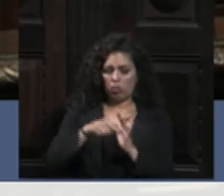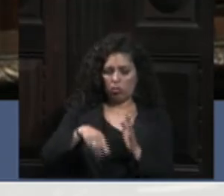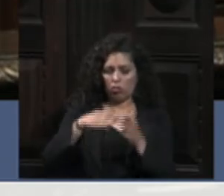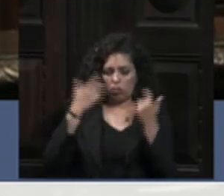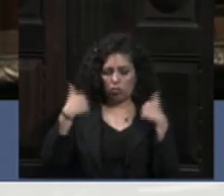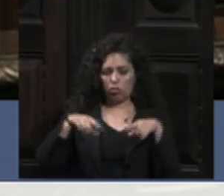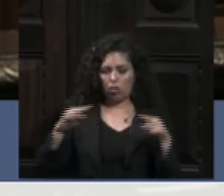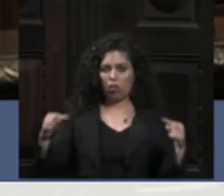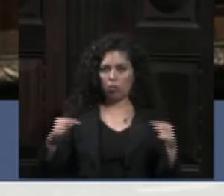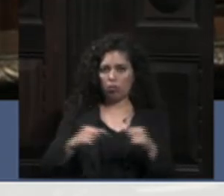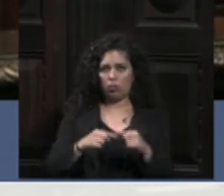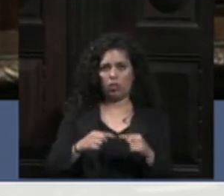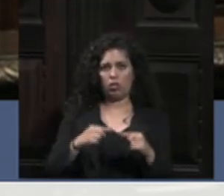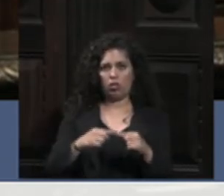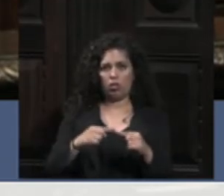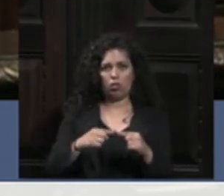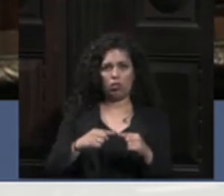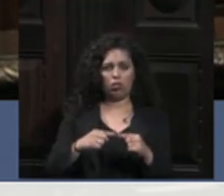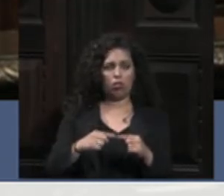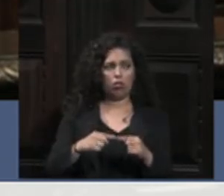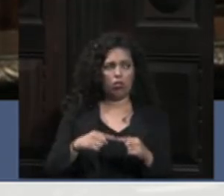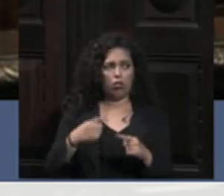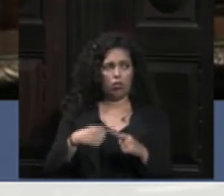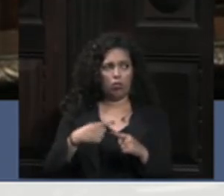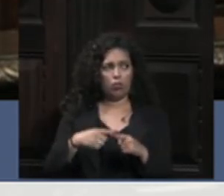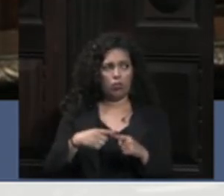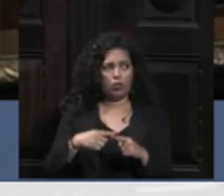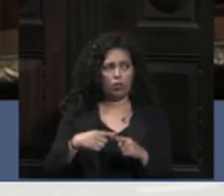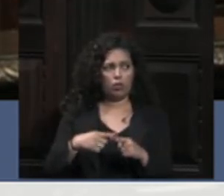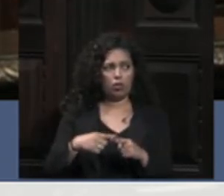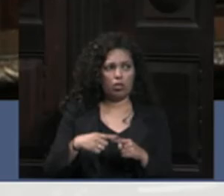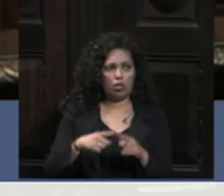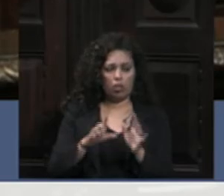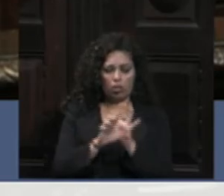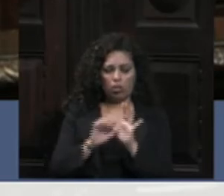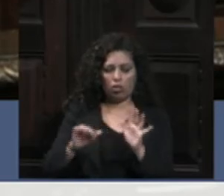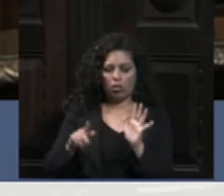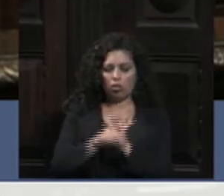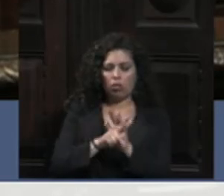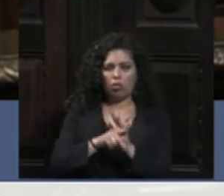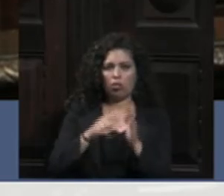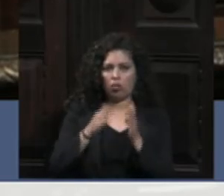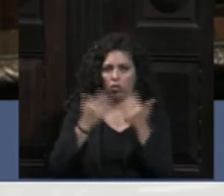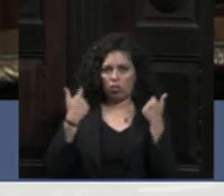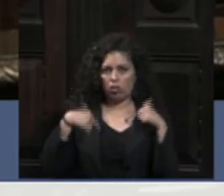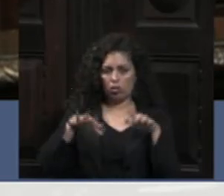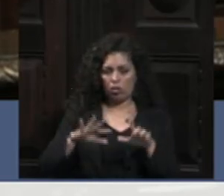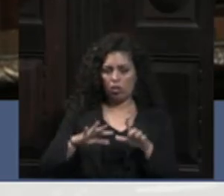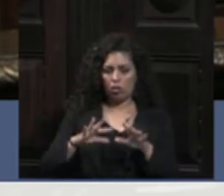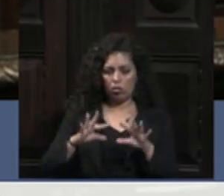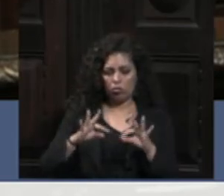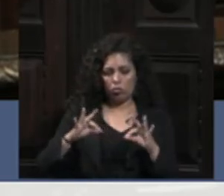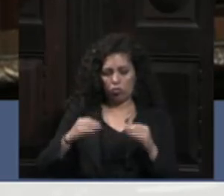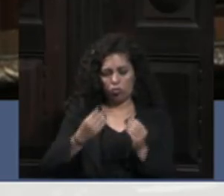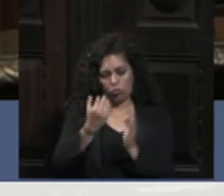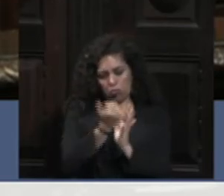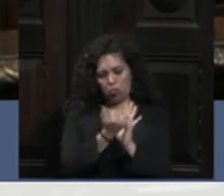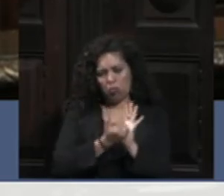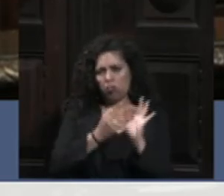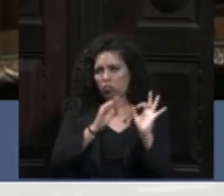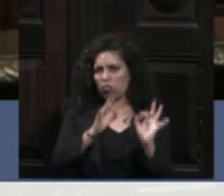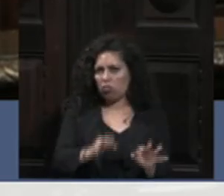é o instrumento colocado nas mãos de quem dirige os trabalhos do processo